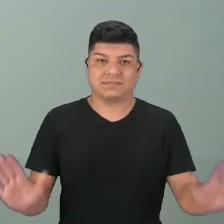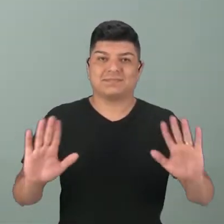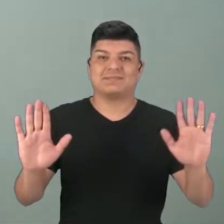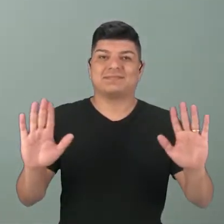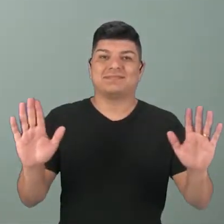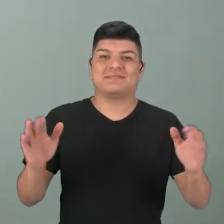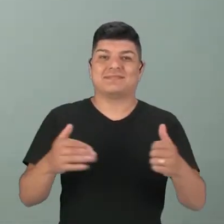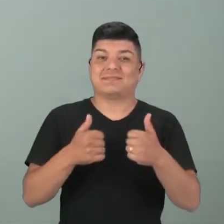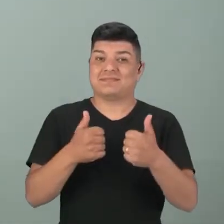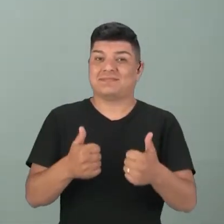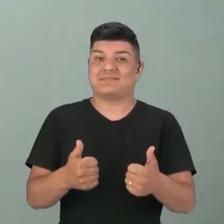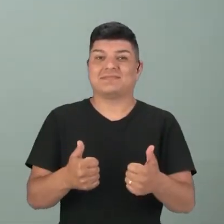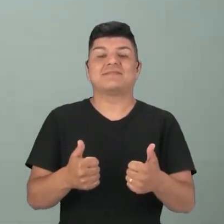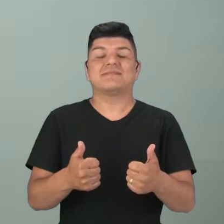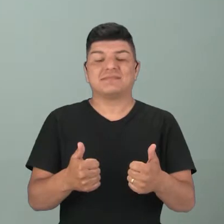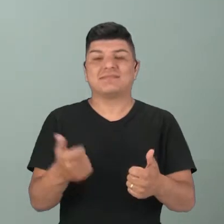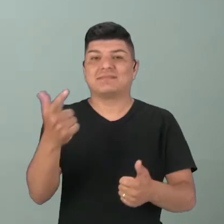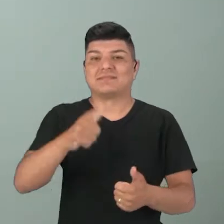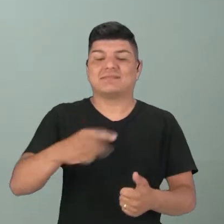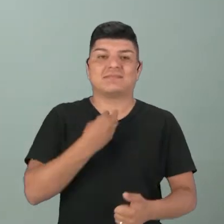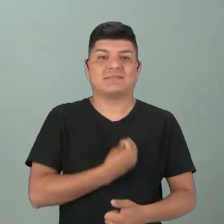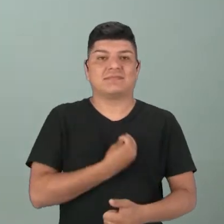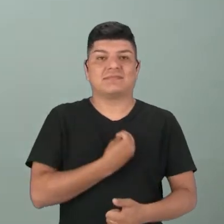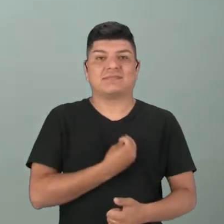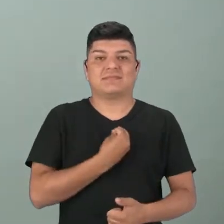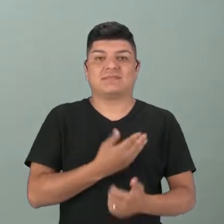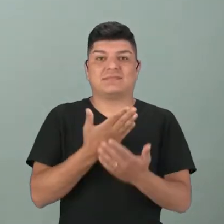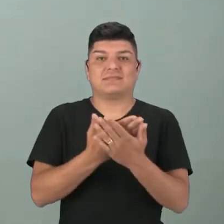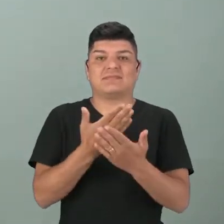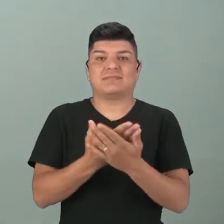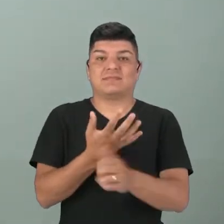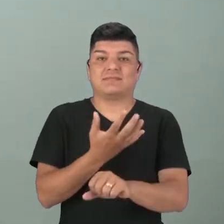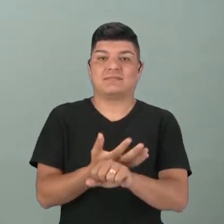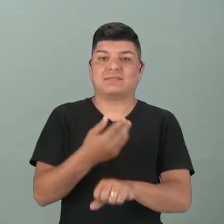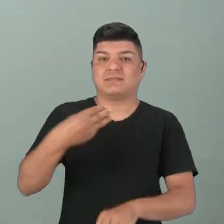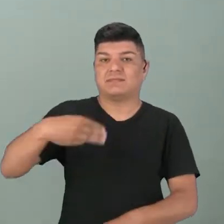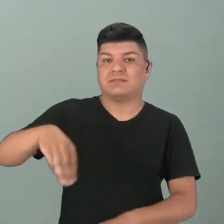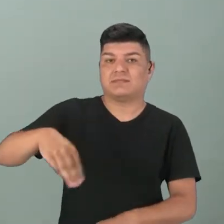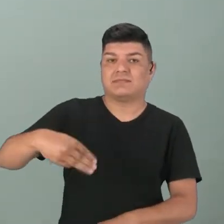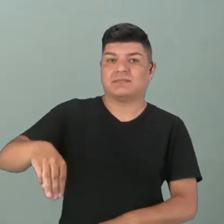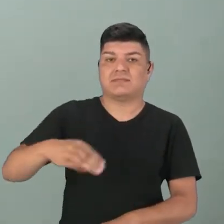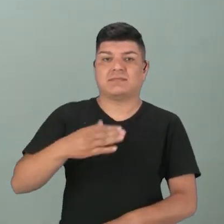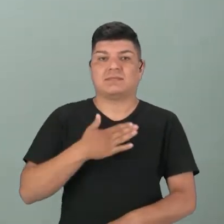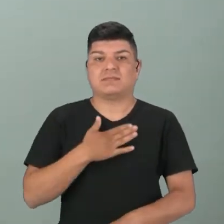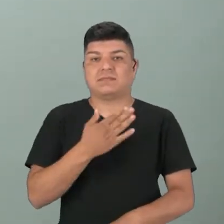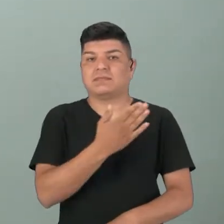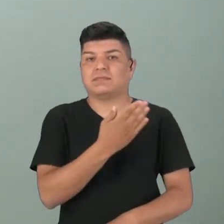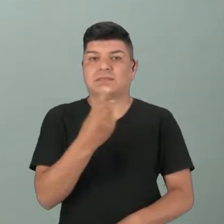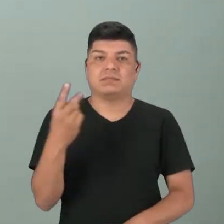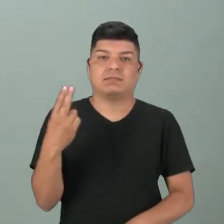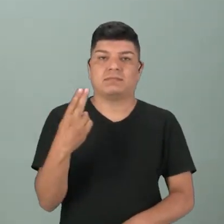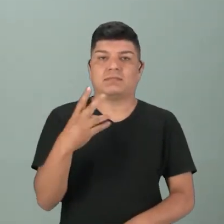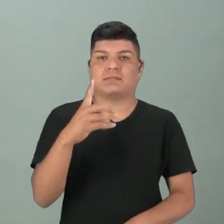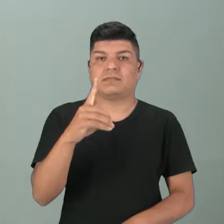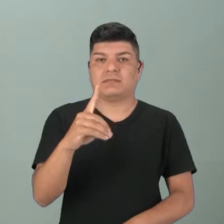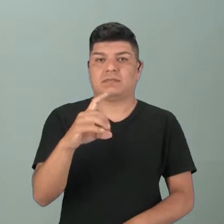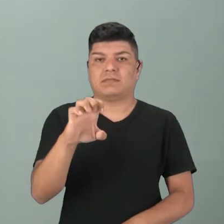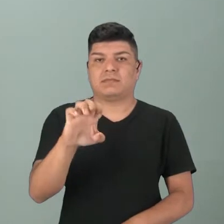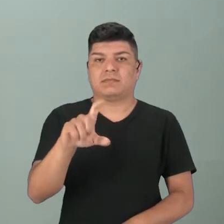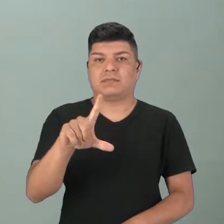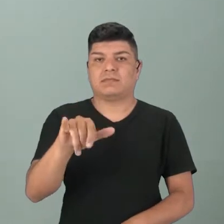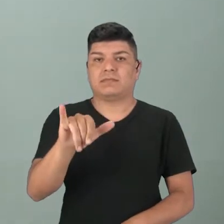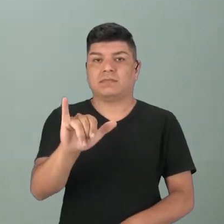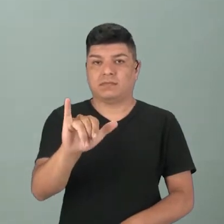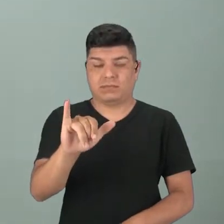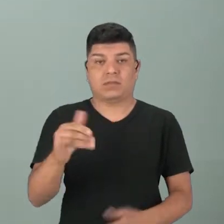Olá, pessoal, tudo bem? Estou de volta para a nossa aula de matemática. Sou a professora Deli e hoje vamos aprender sobre medidas